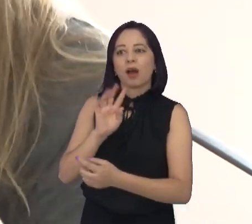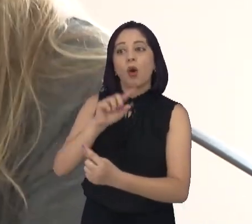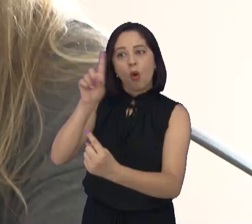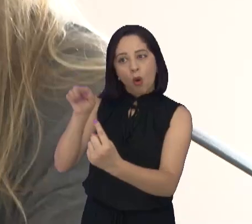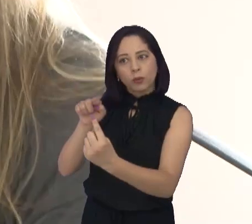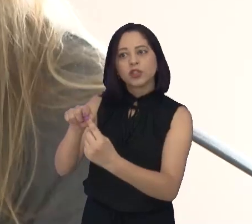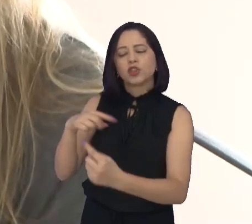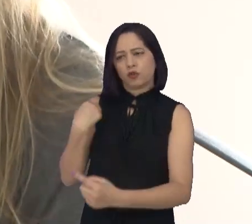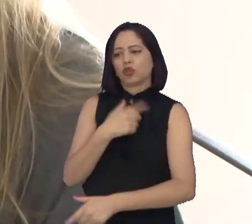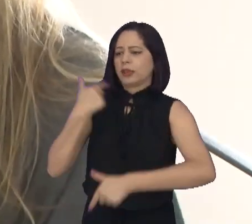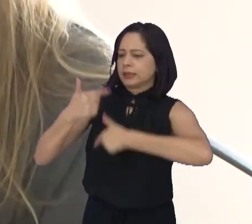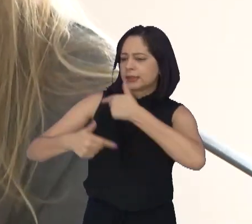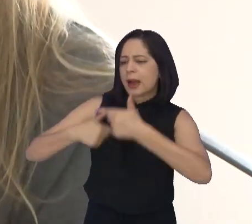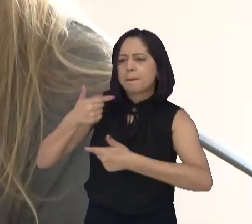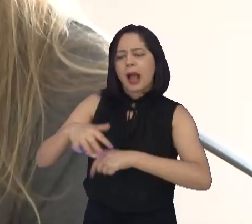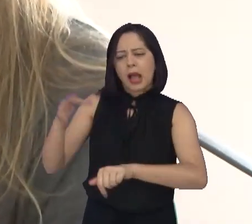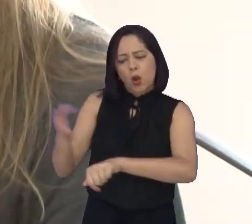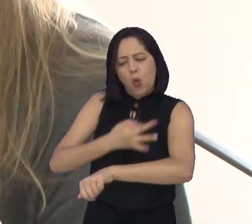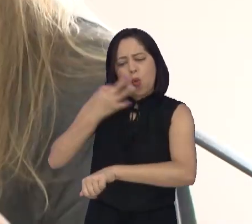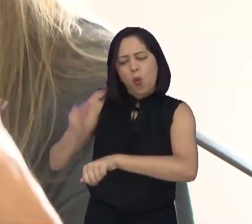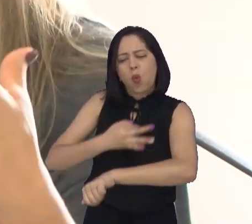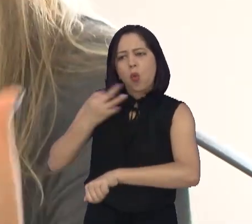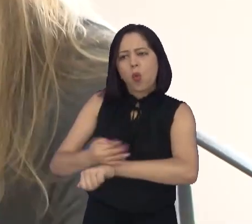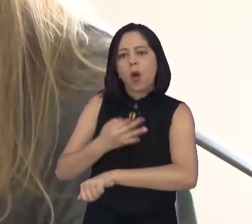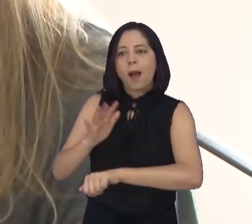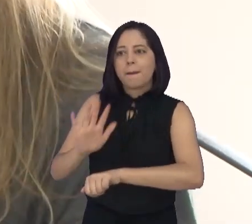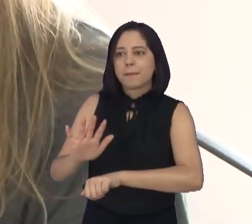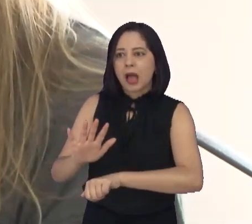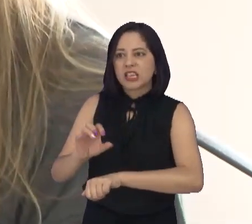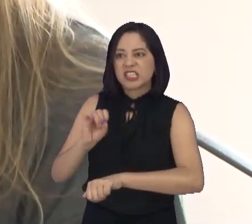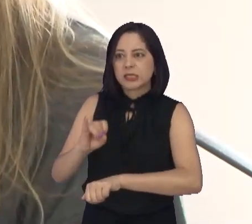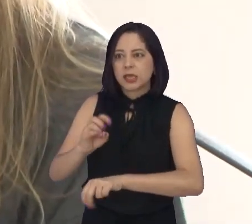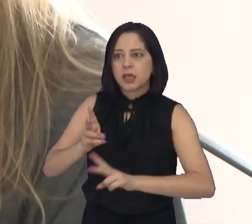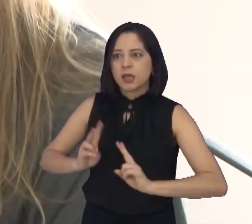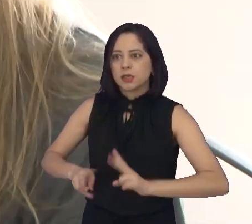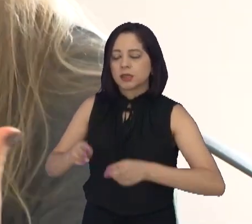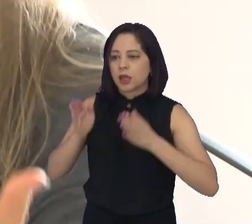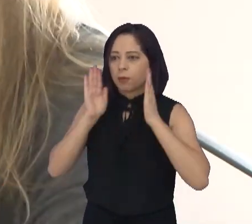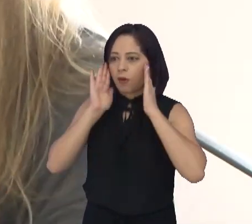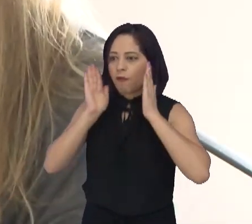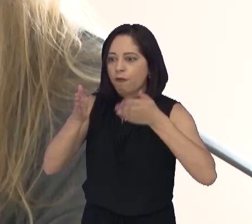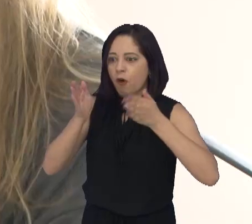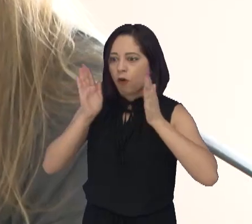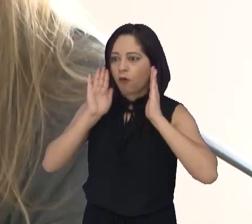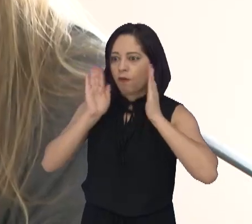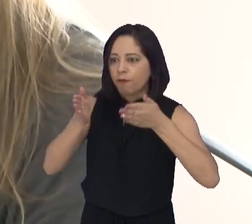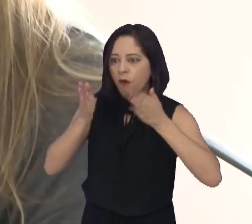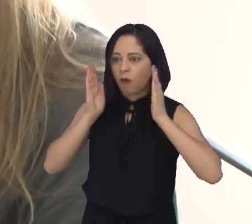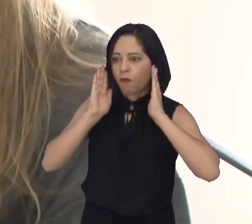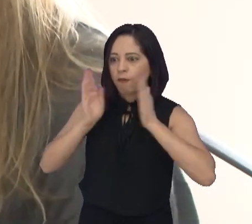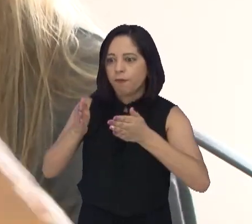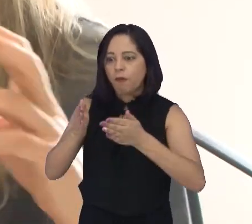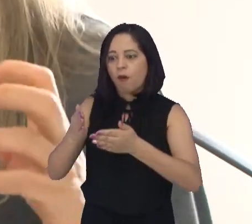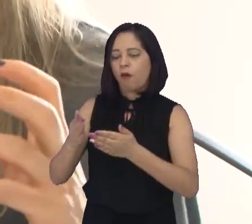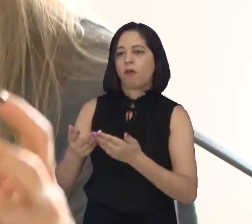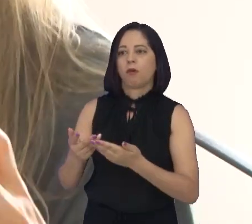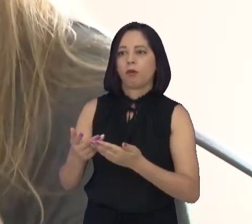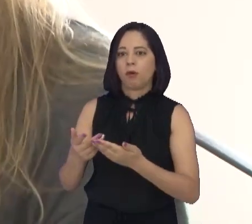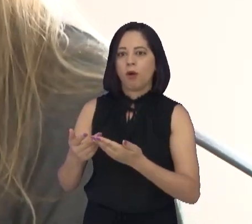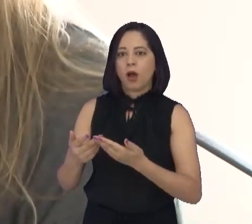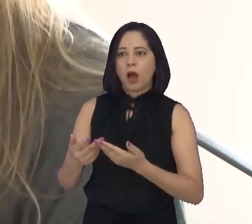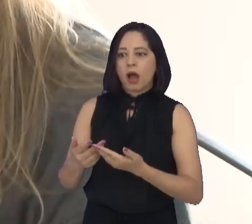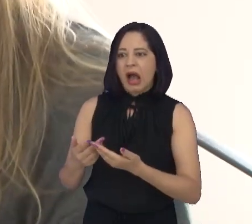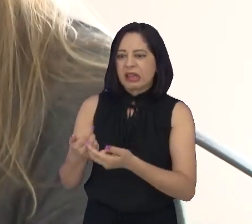trabalha para isso, para ter um pouco de conforto. Mas quando passa o objeto fazer parte